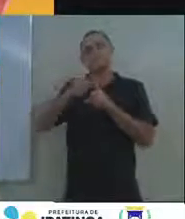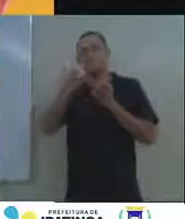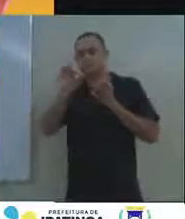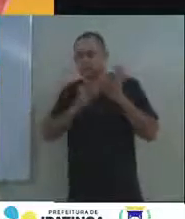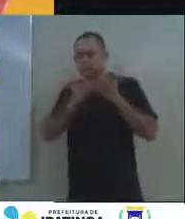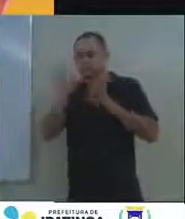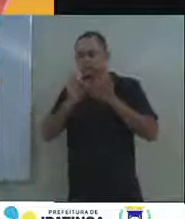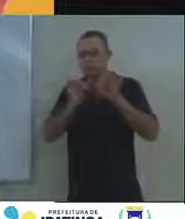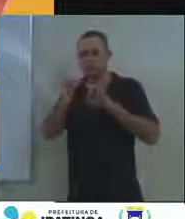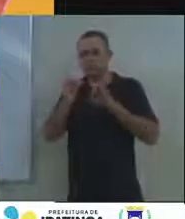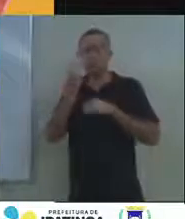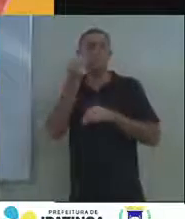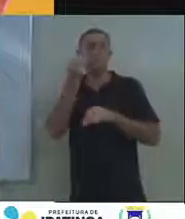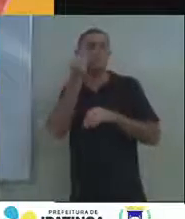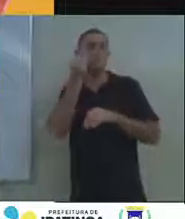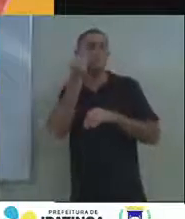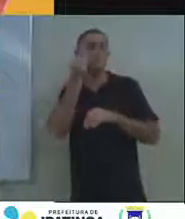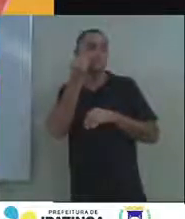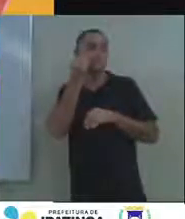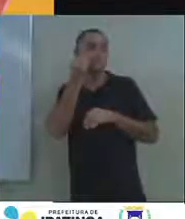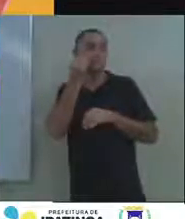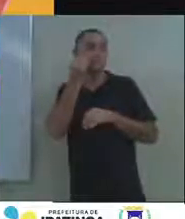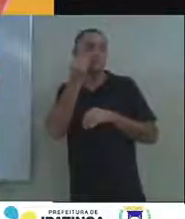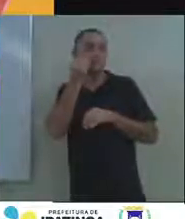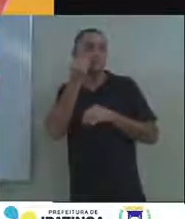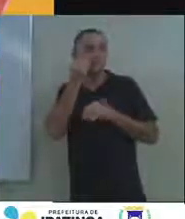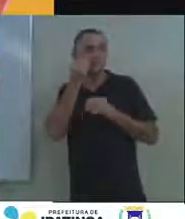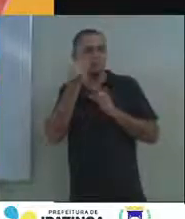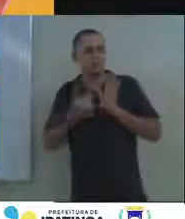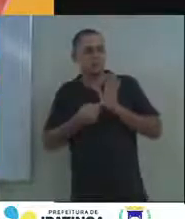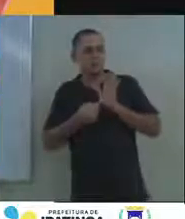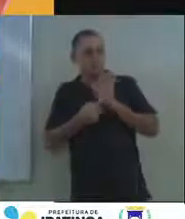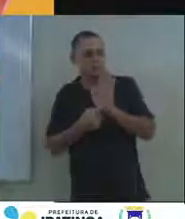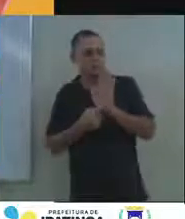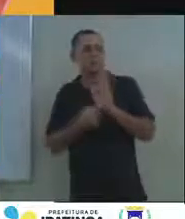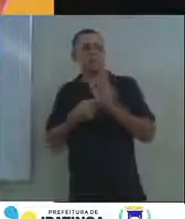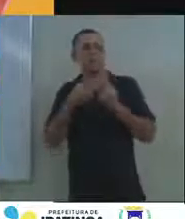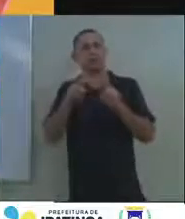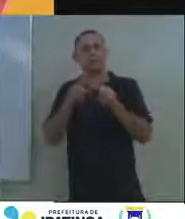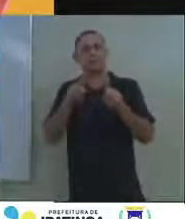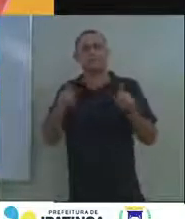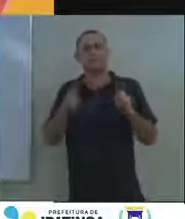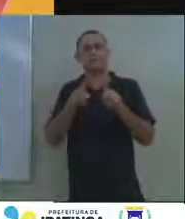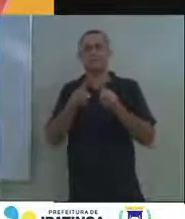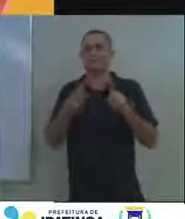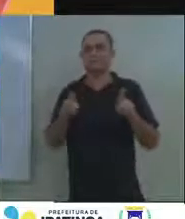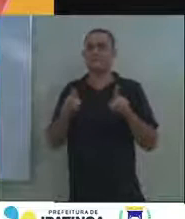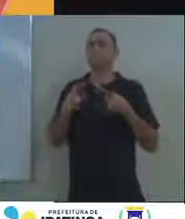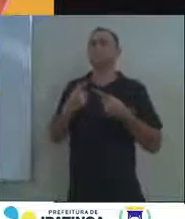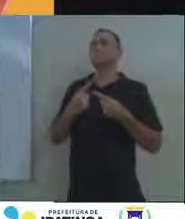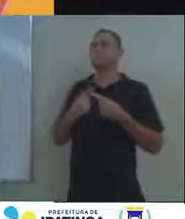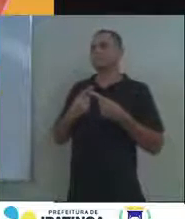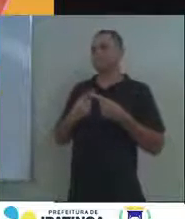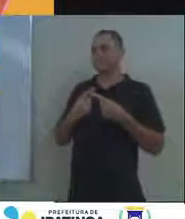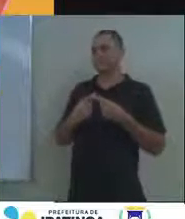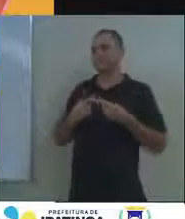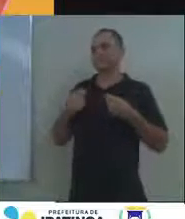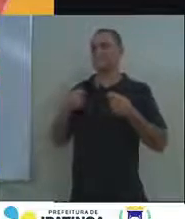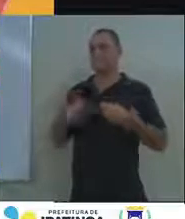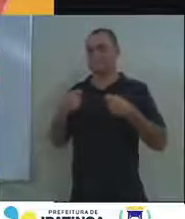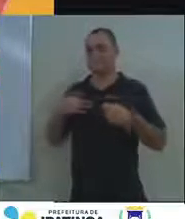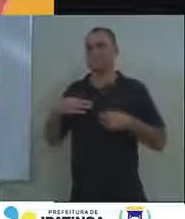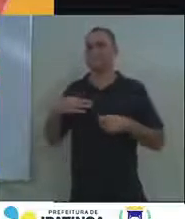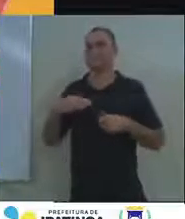eu espero contar com a colaboração dos professores, porque a gente vai precisar de voluntários,